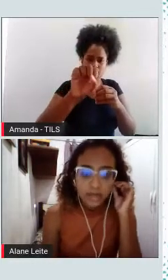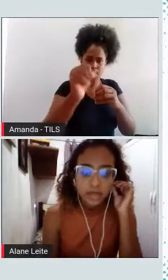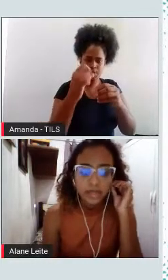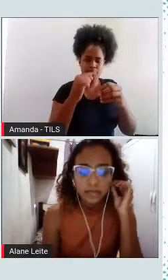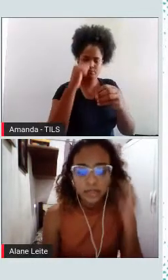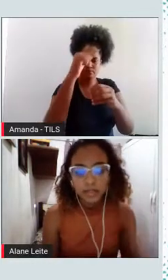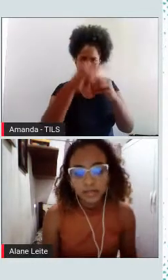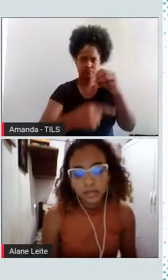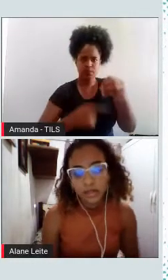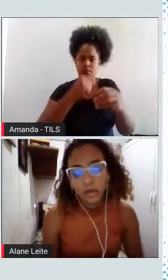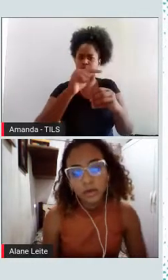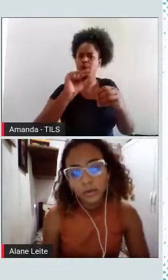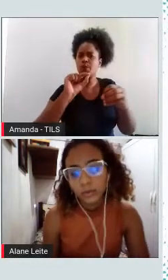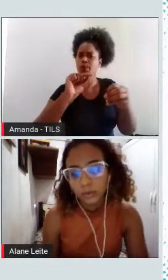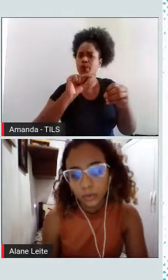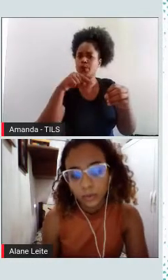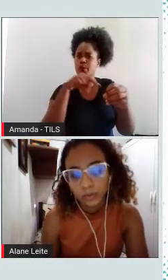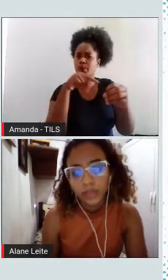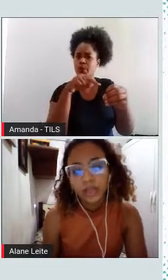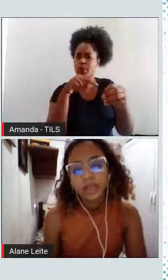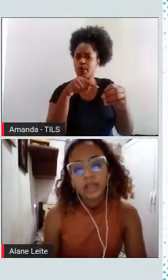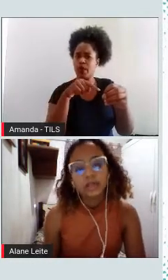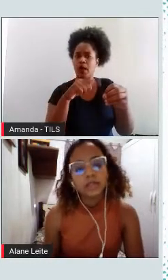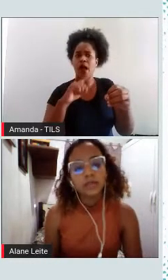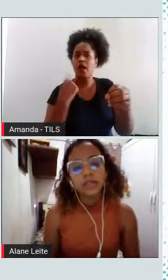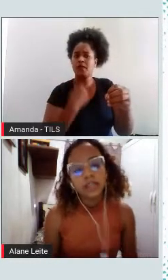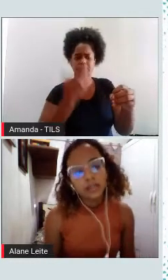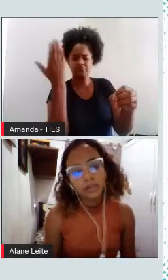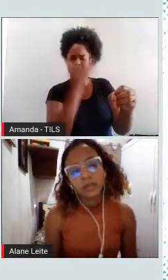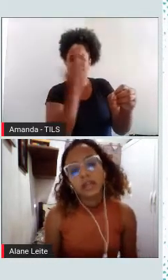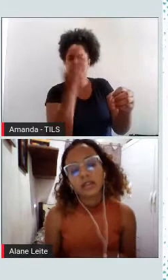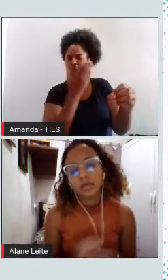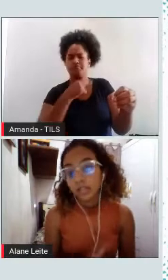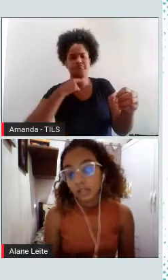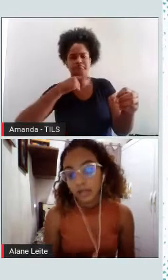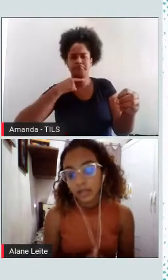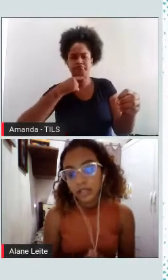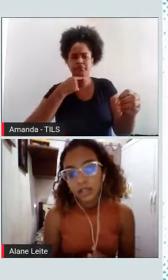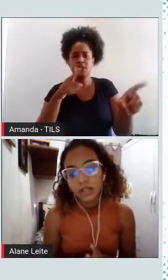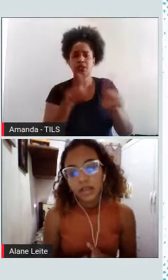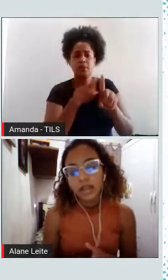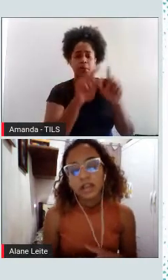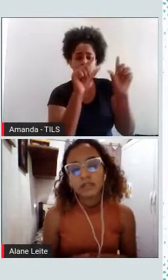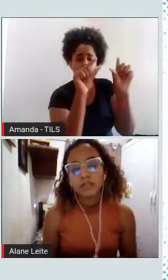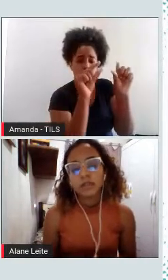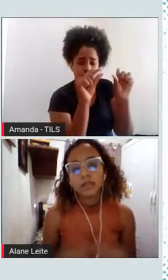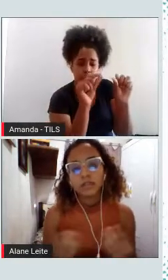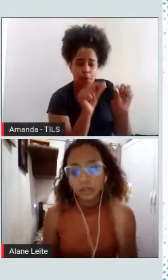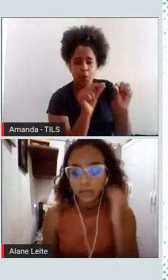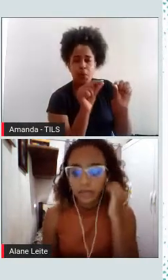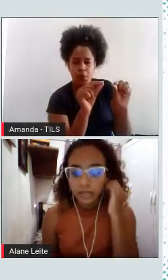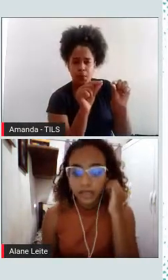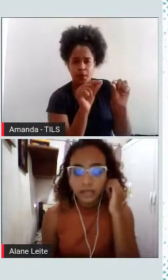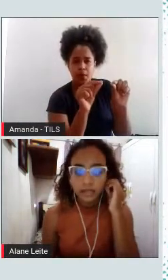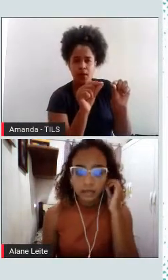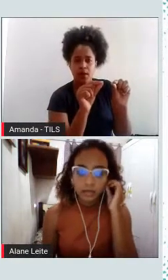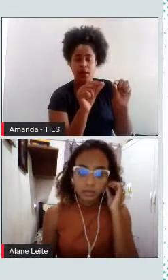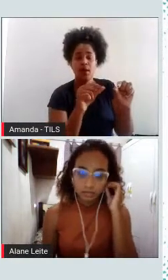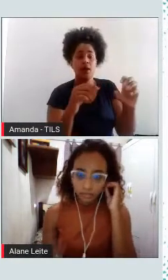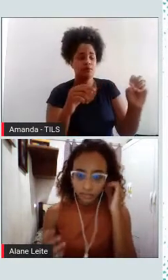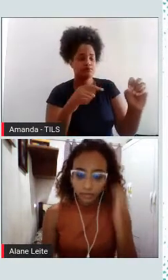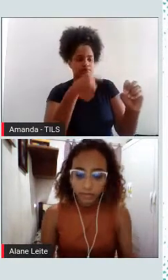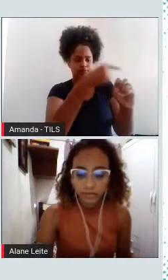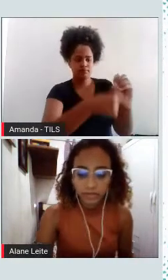matéria, invisíveis a olho nu, e ao se unirem por ligações químicas, eles vão formar os materiais.